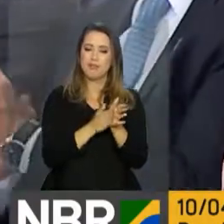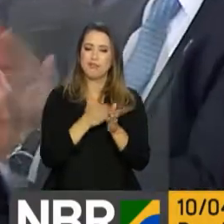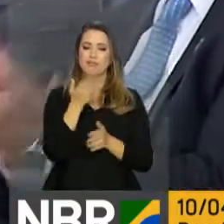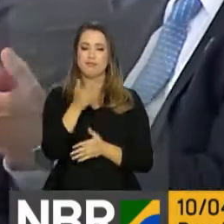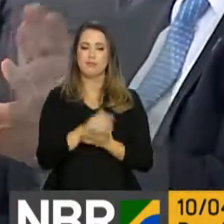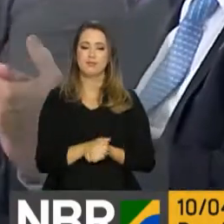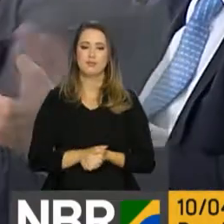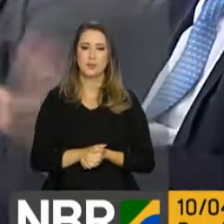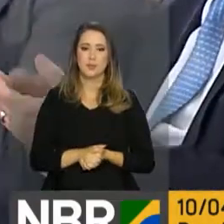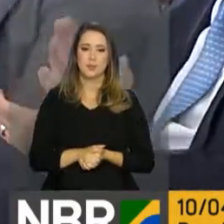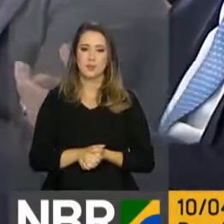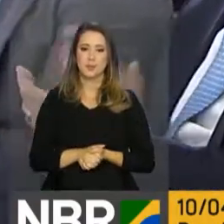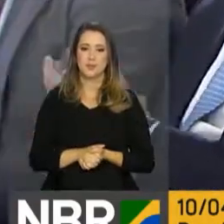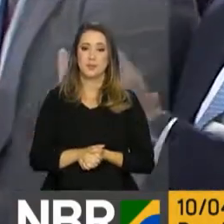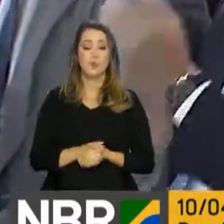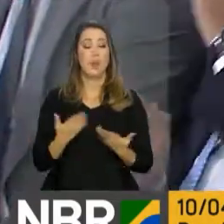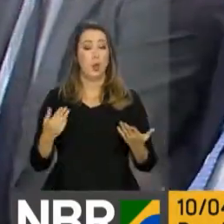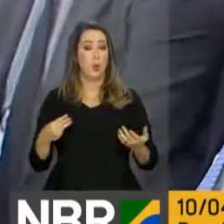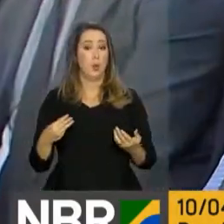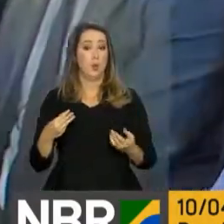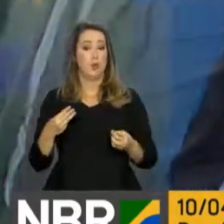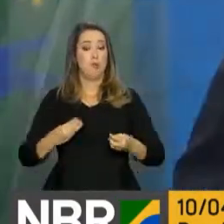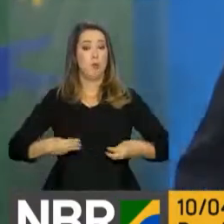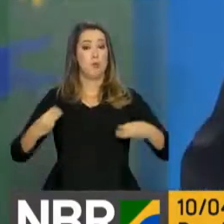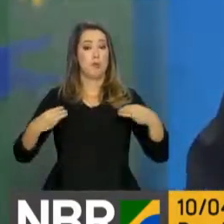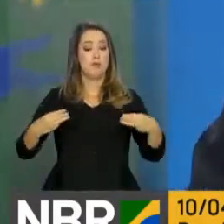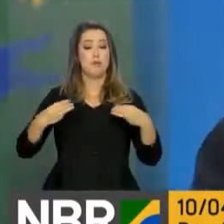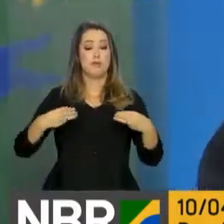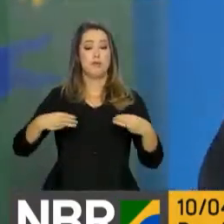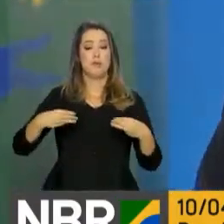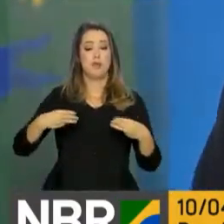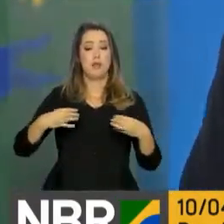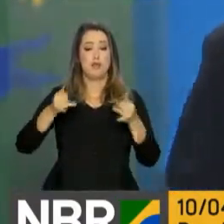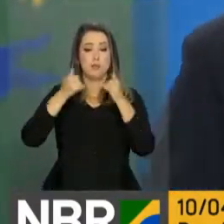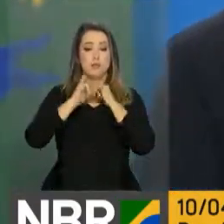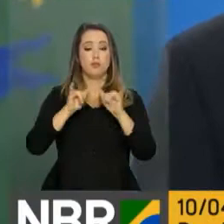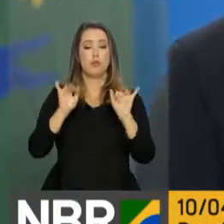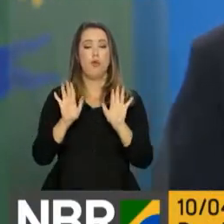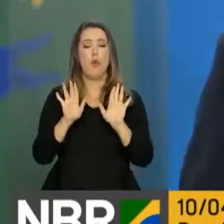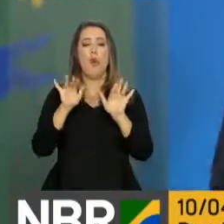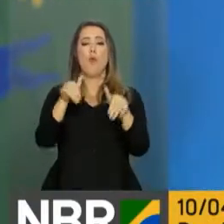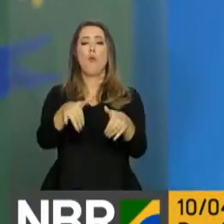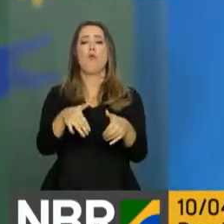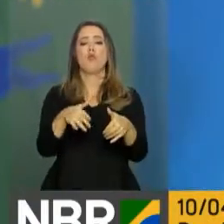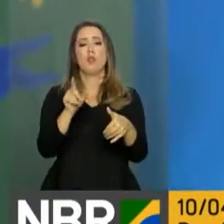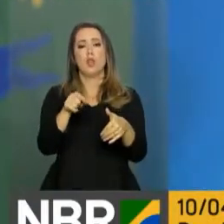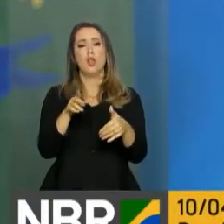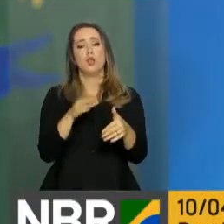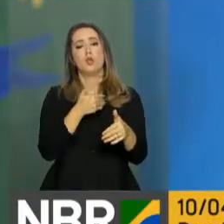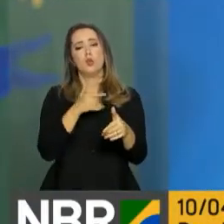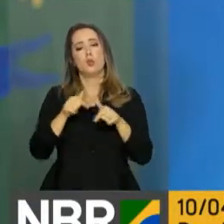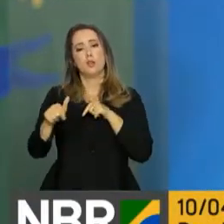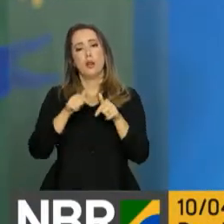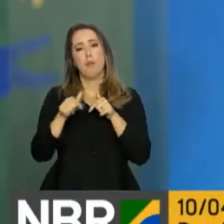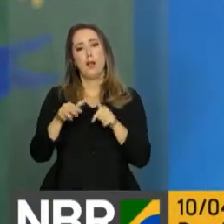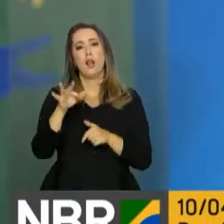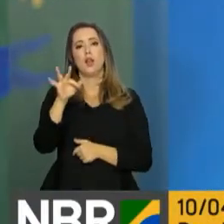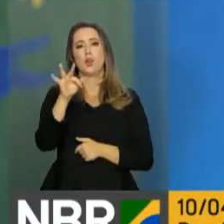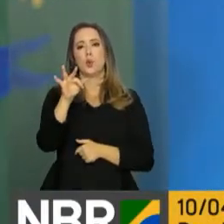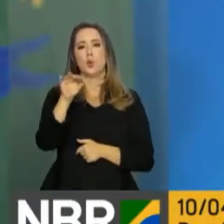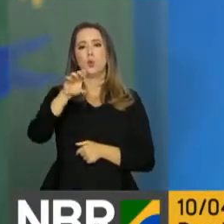No Minas, Ministério de Minas e Energia, termina o ciclo do Fernando Coelho Filho, que foi um